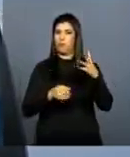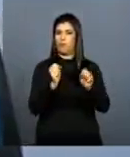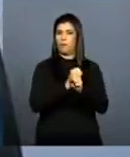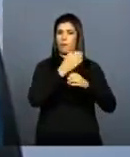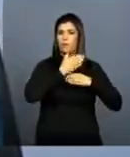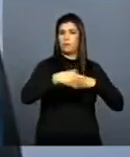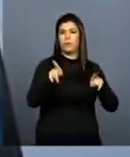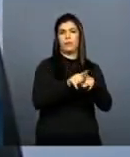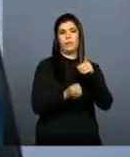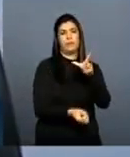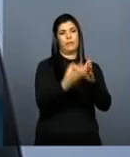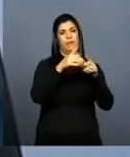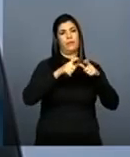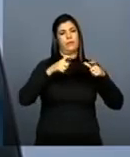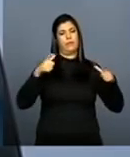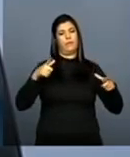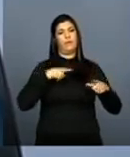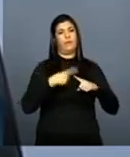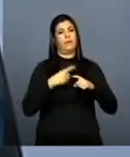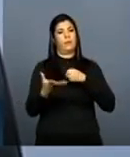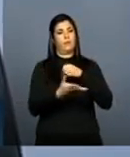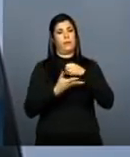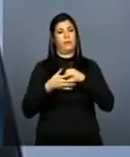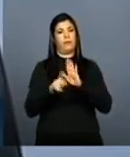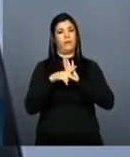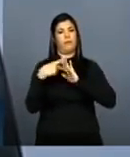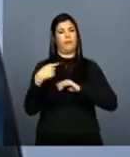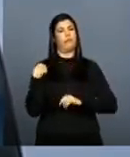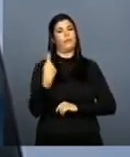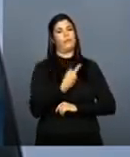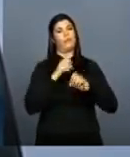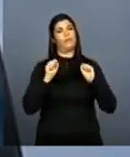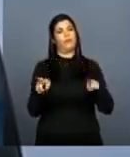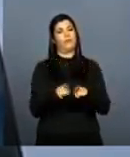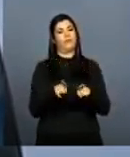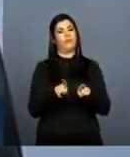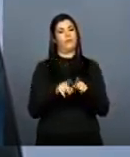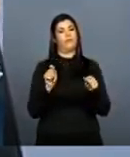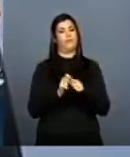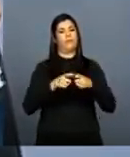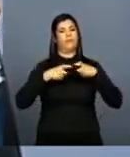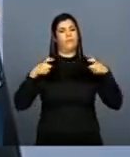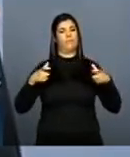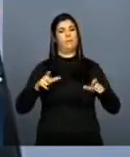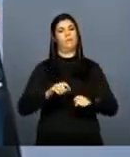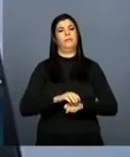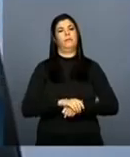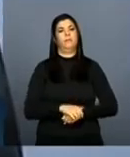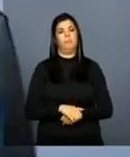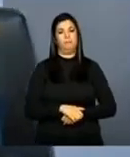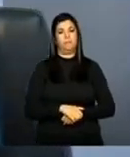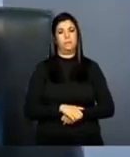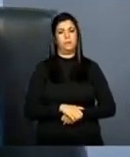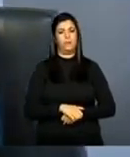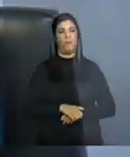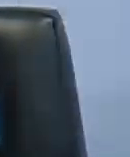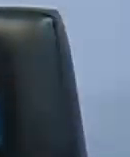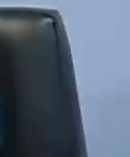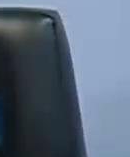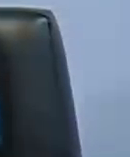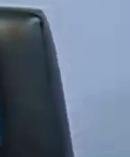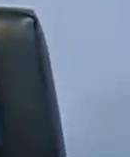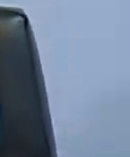porque a gente tinha essa base. Então, nós podemos fazer muito mais nos próximos 4 anos. Não podemos nos dar